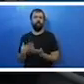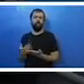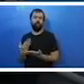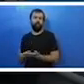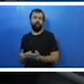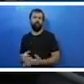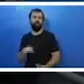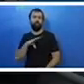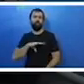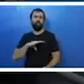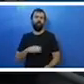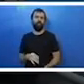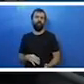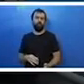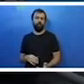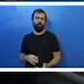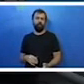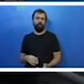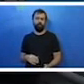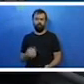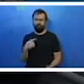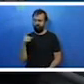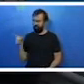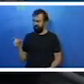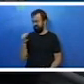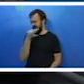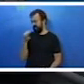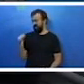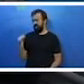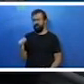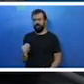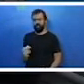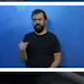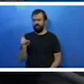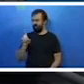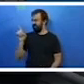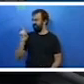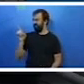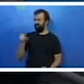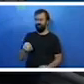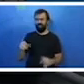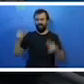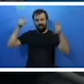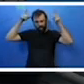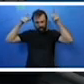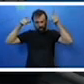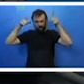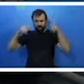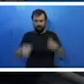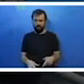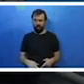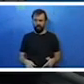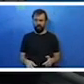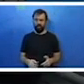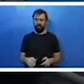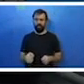Anitta, né, gente? Vocês acham que esse coroa de Portugal fez está